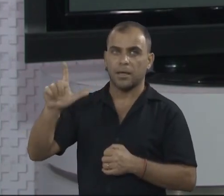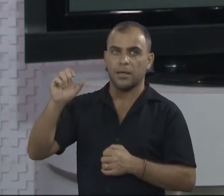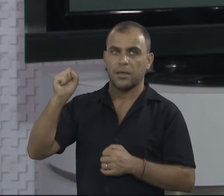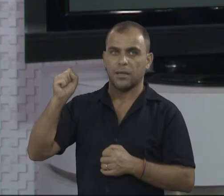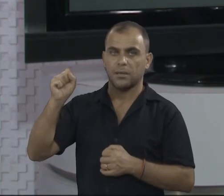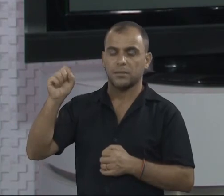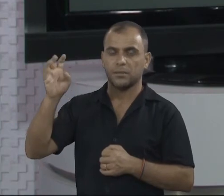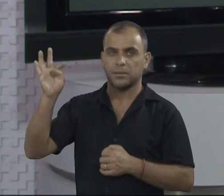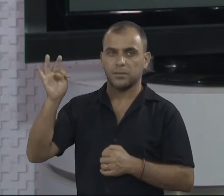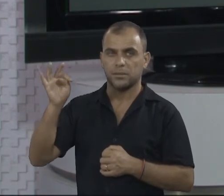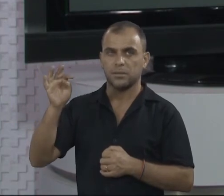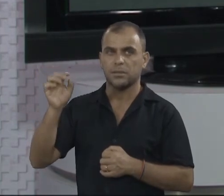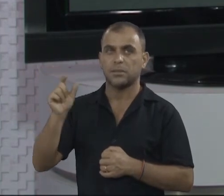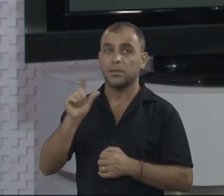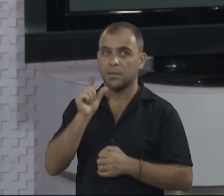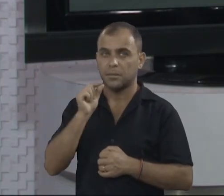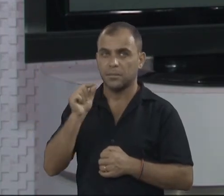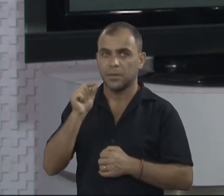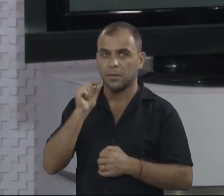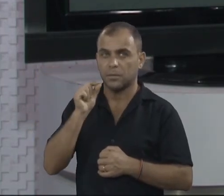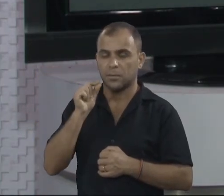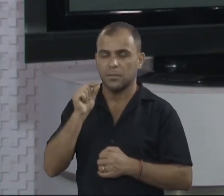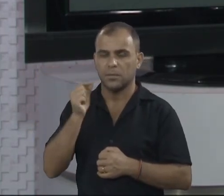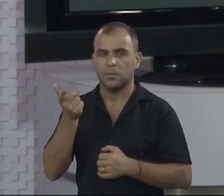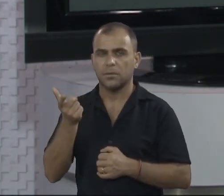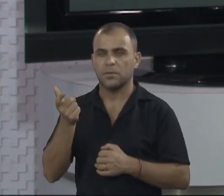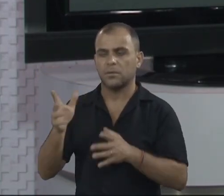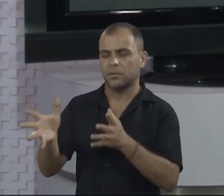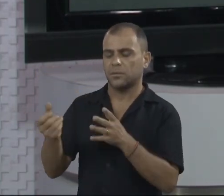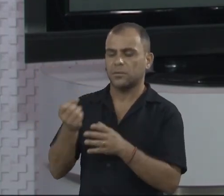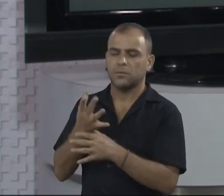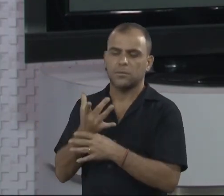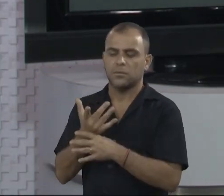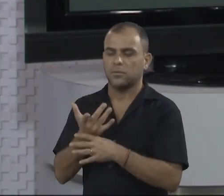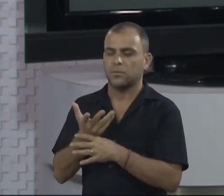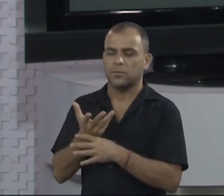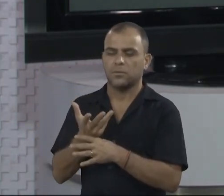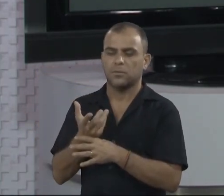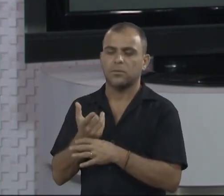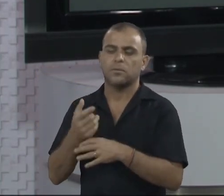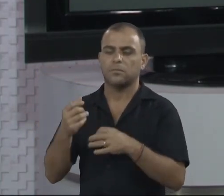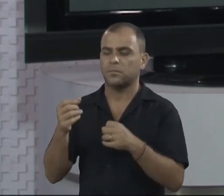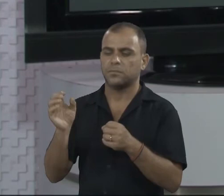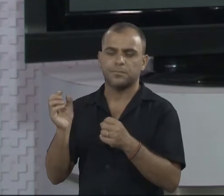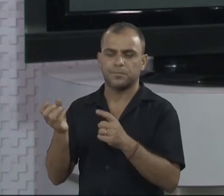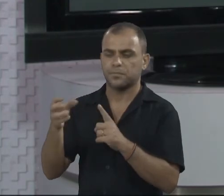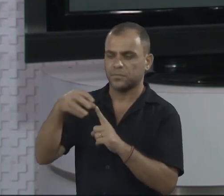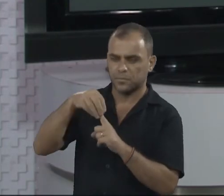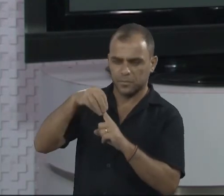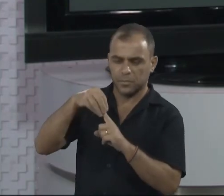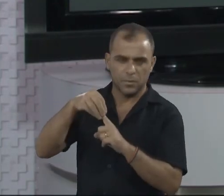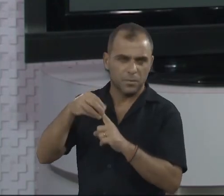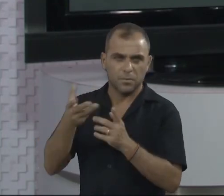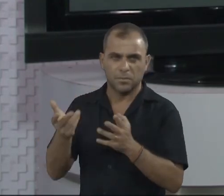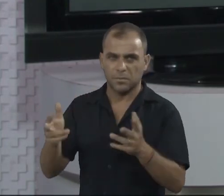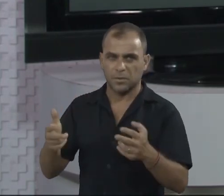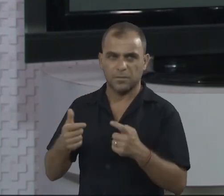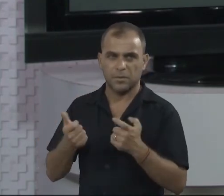êxtase, maconha e algumas outras substâncias vindas de planta ou maconha, o cogumelo, desculpa. Pode